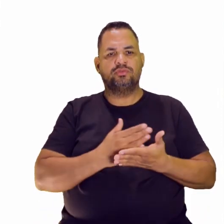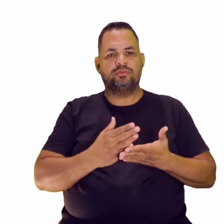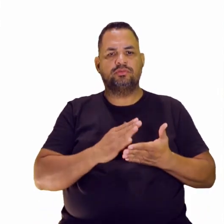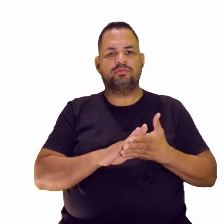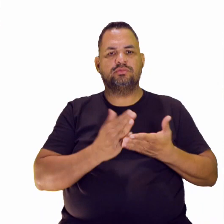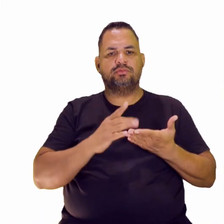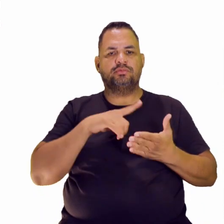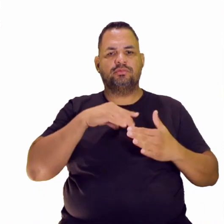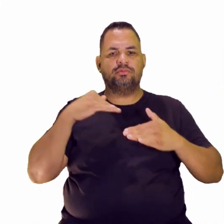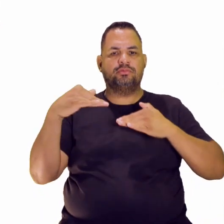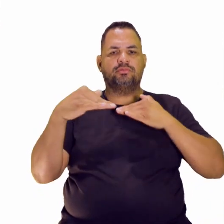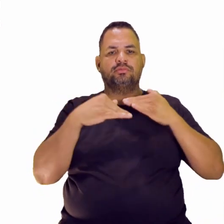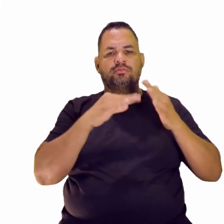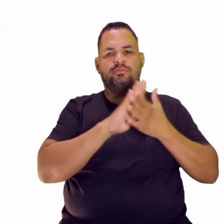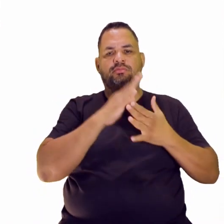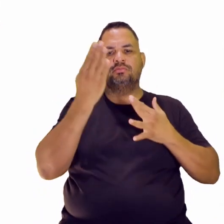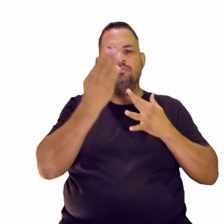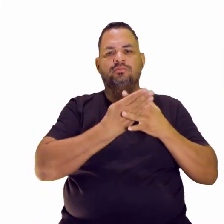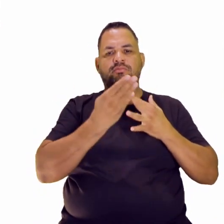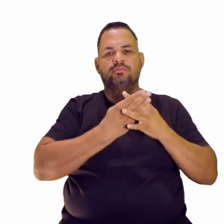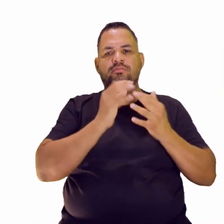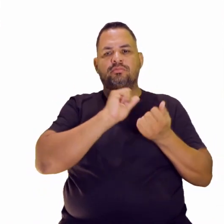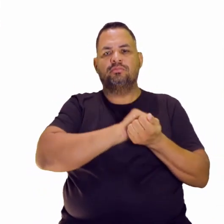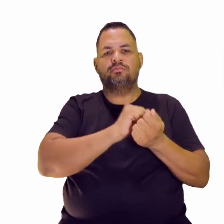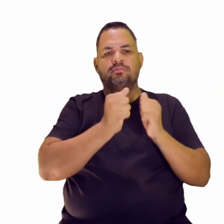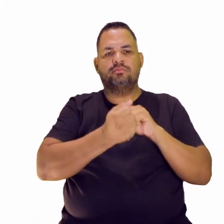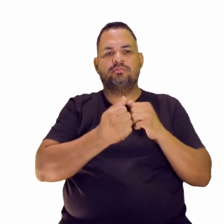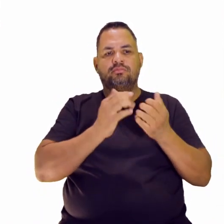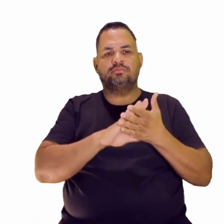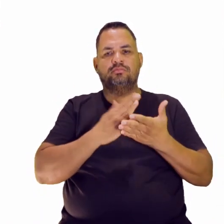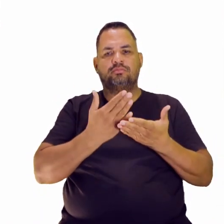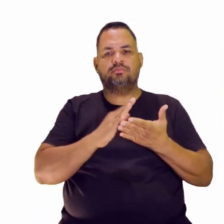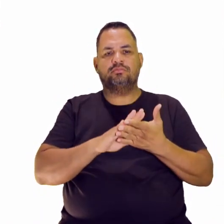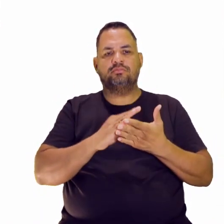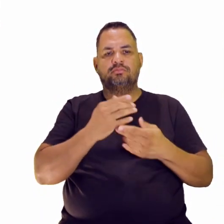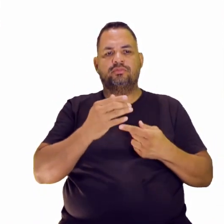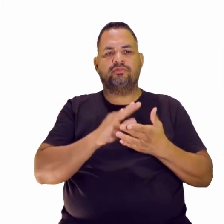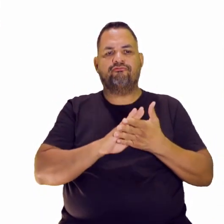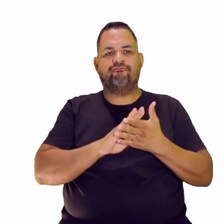seguia padrões barrocos adaptados pela missão francesa de